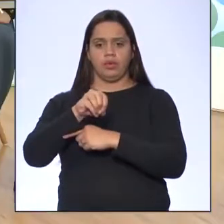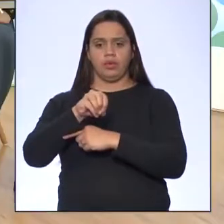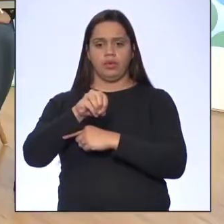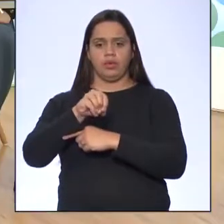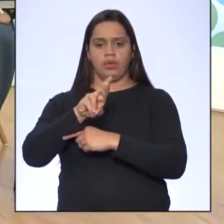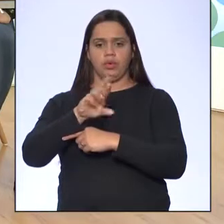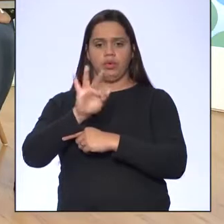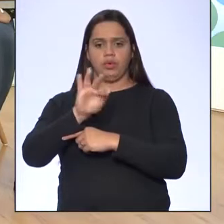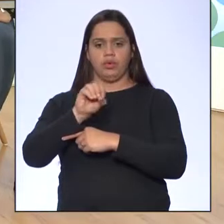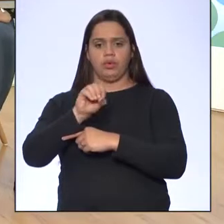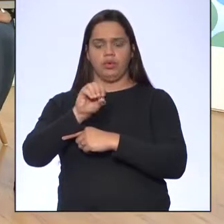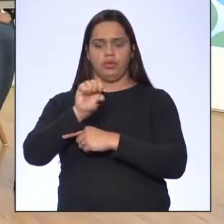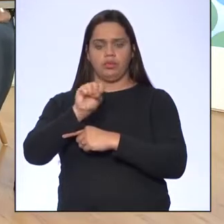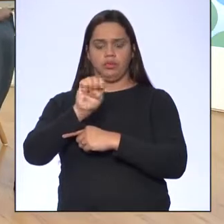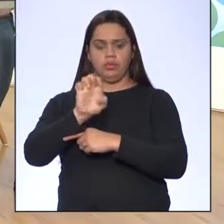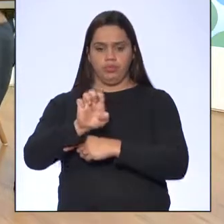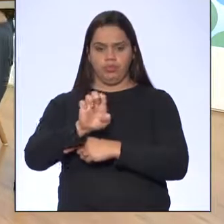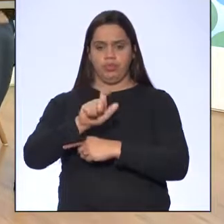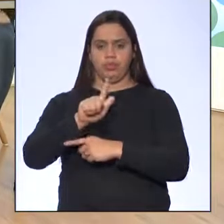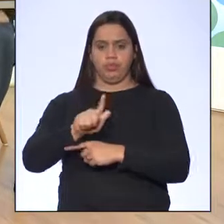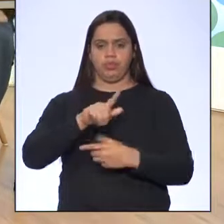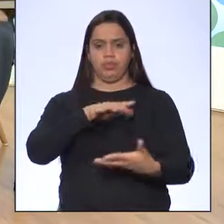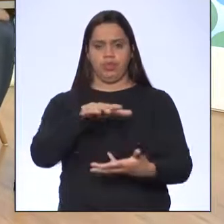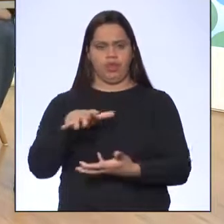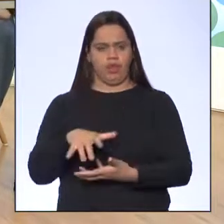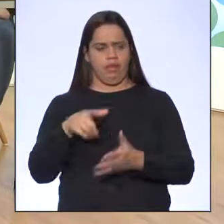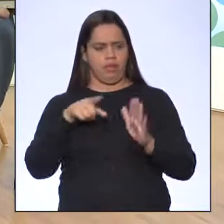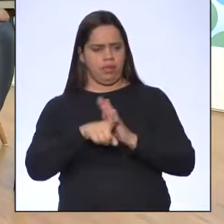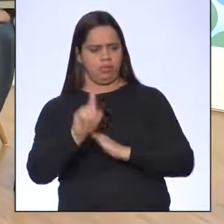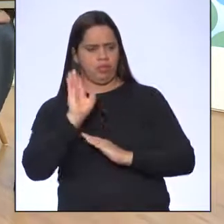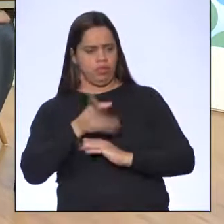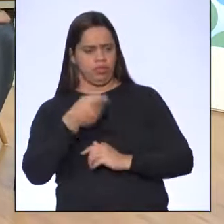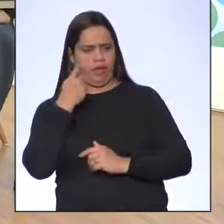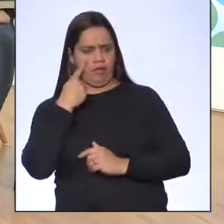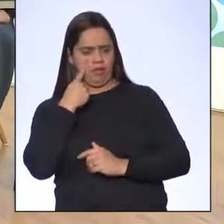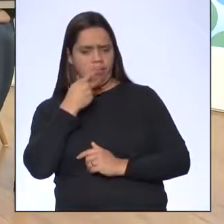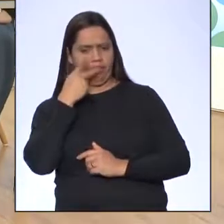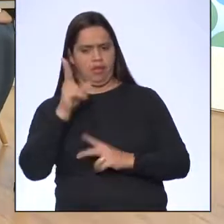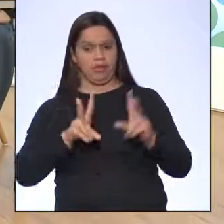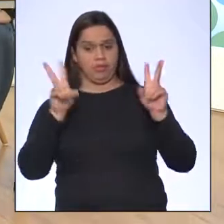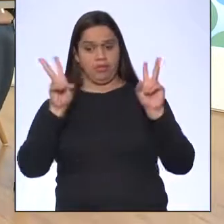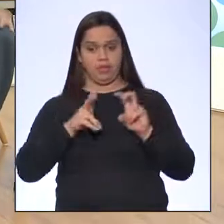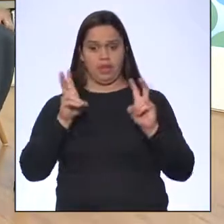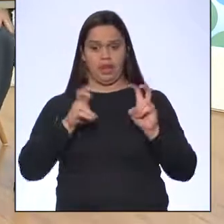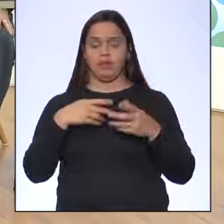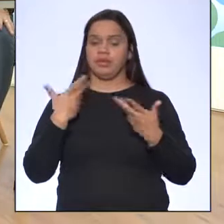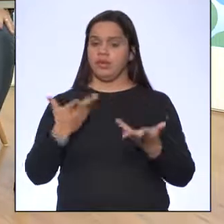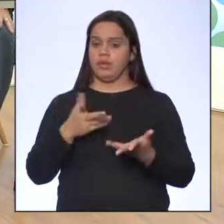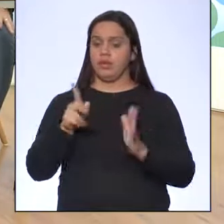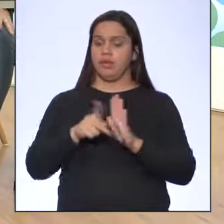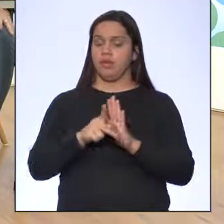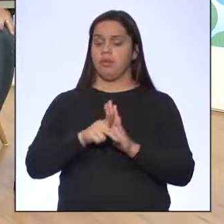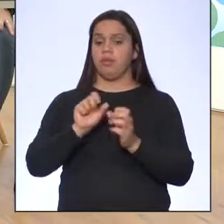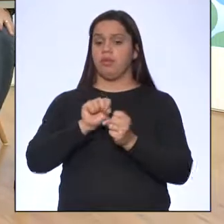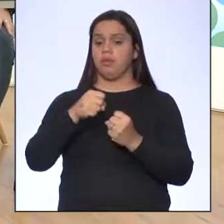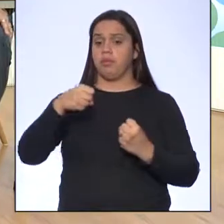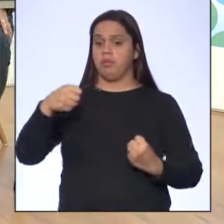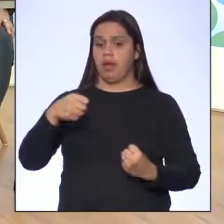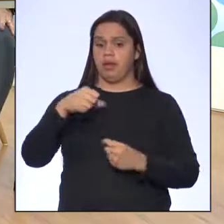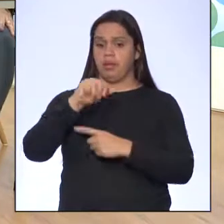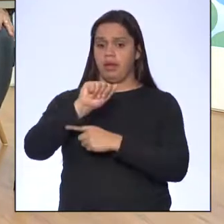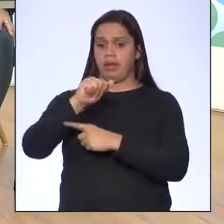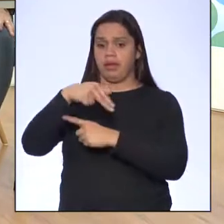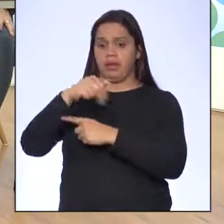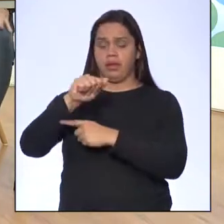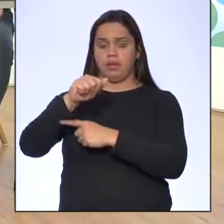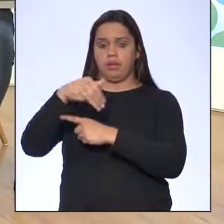ouviram falar sobre isso? Já ouviu, professor? Sim. É muito importante, né? A questão do mapa de anamorfose, ele retrata